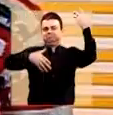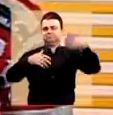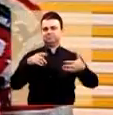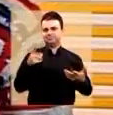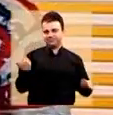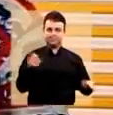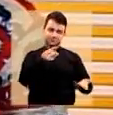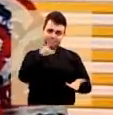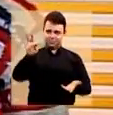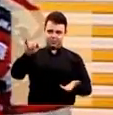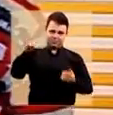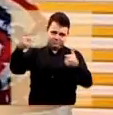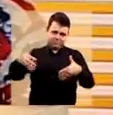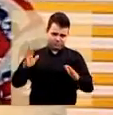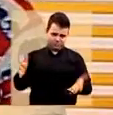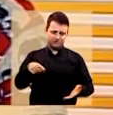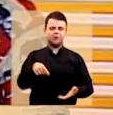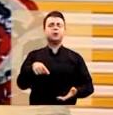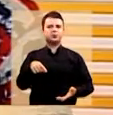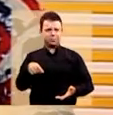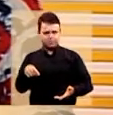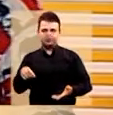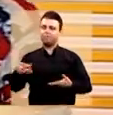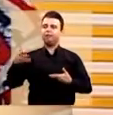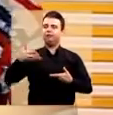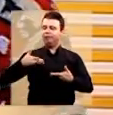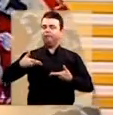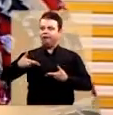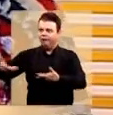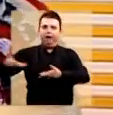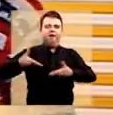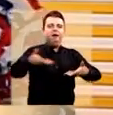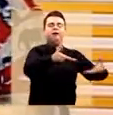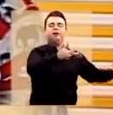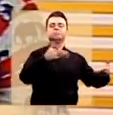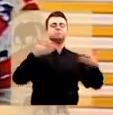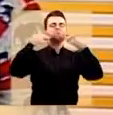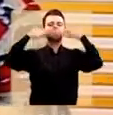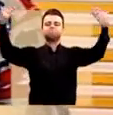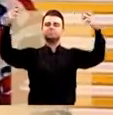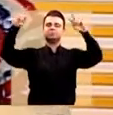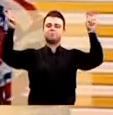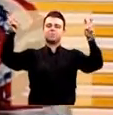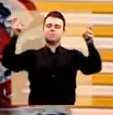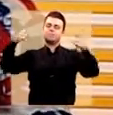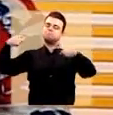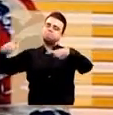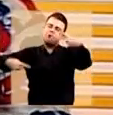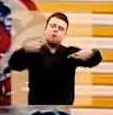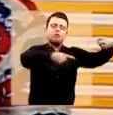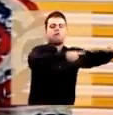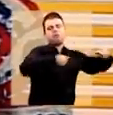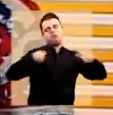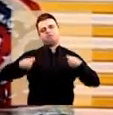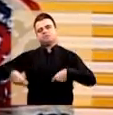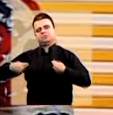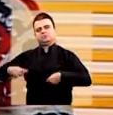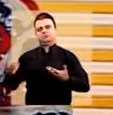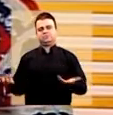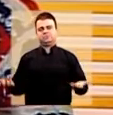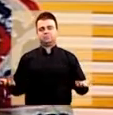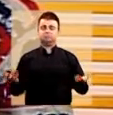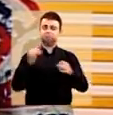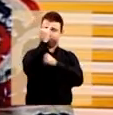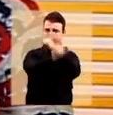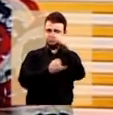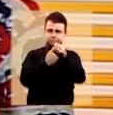que, como o próprio Thiago acabou de falar, estamos recebendo alguns convites, sim, porque está em evidência, mas está em evidência por conta dessa voz de fala.